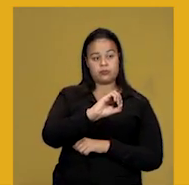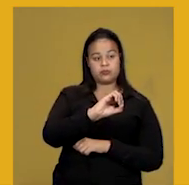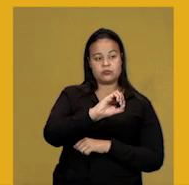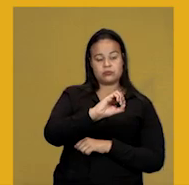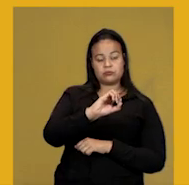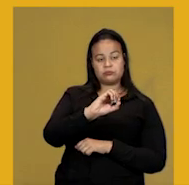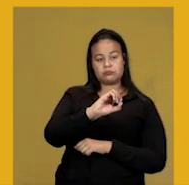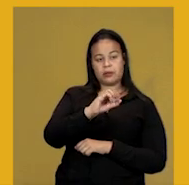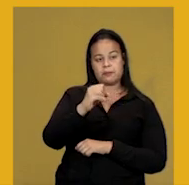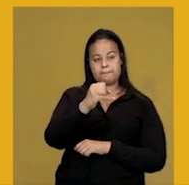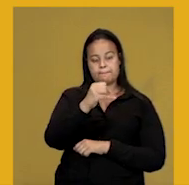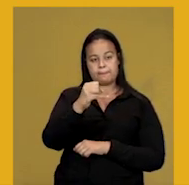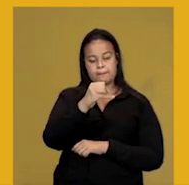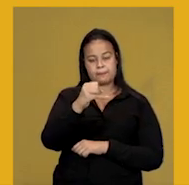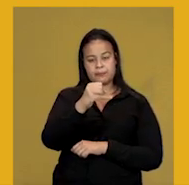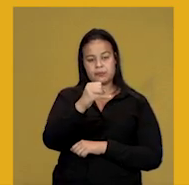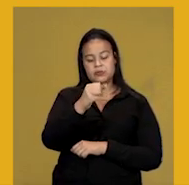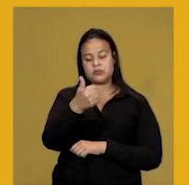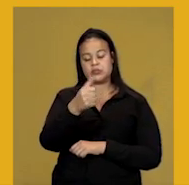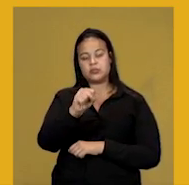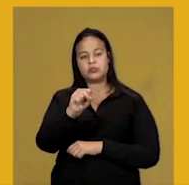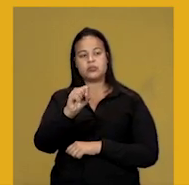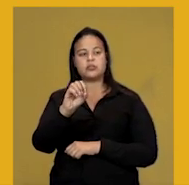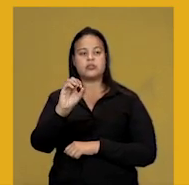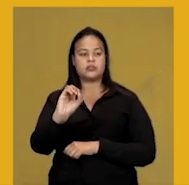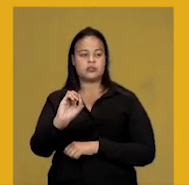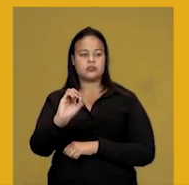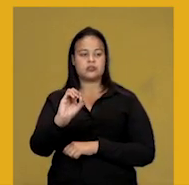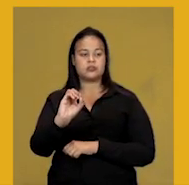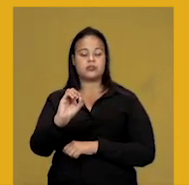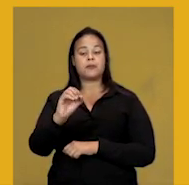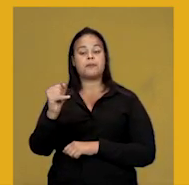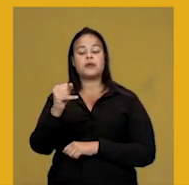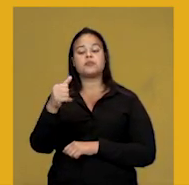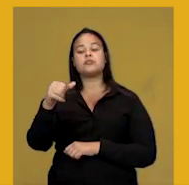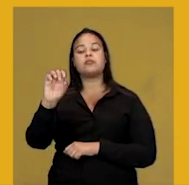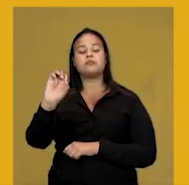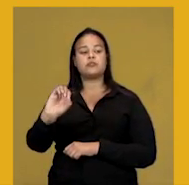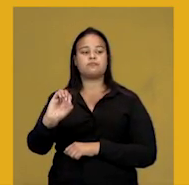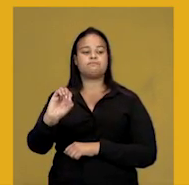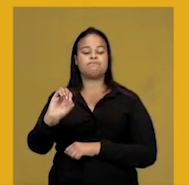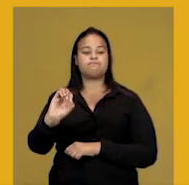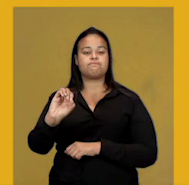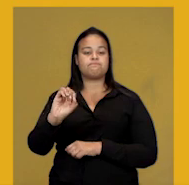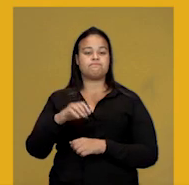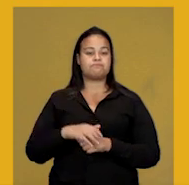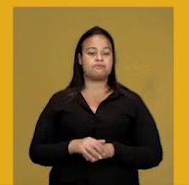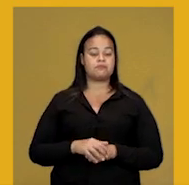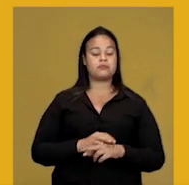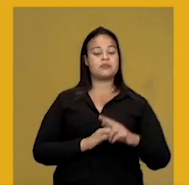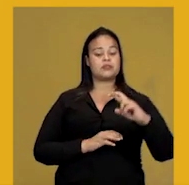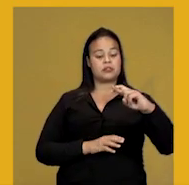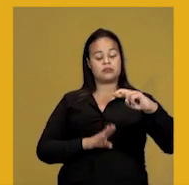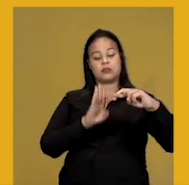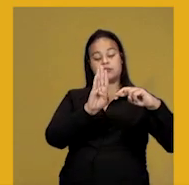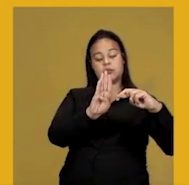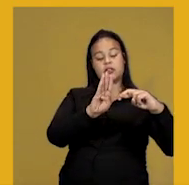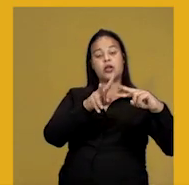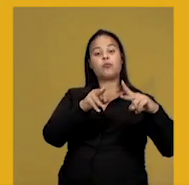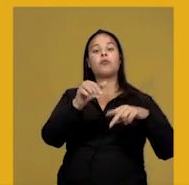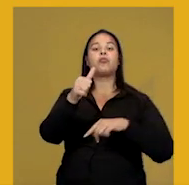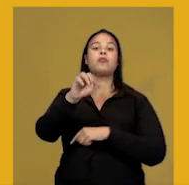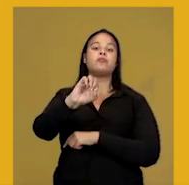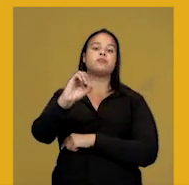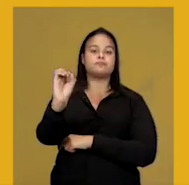mais beta é igual a 180 menos 90. Então, alfa mais beta é igual a 90